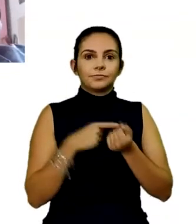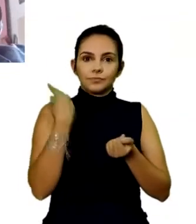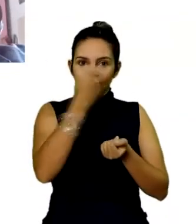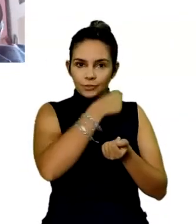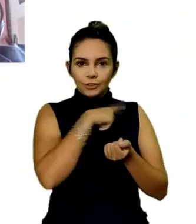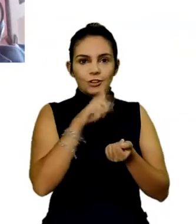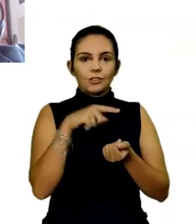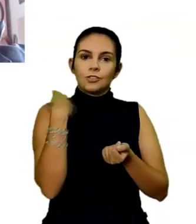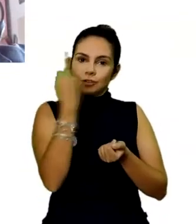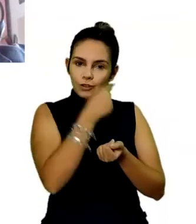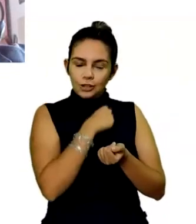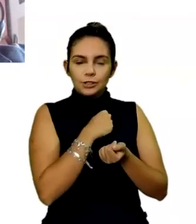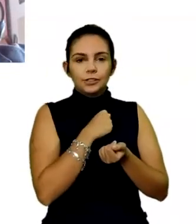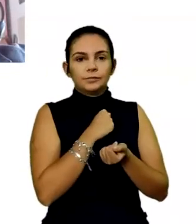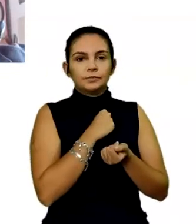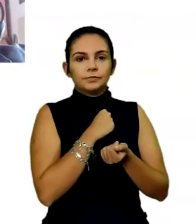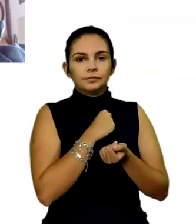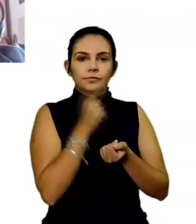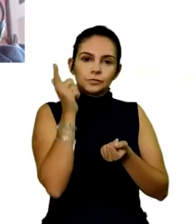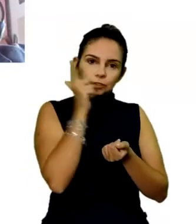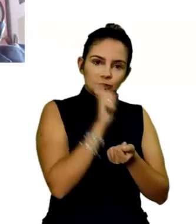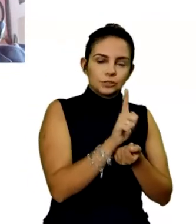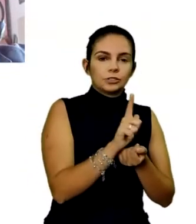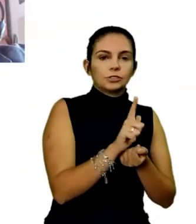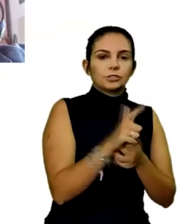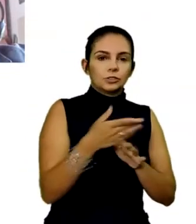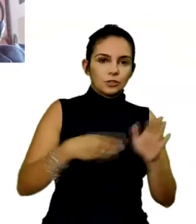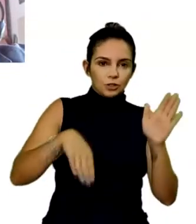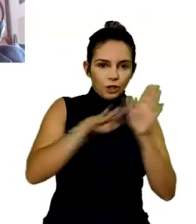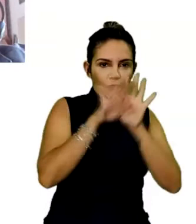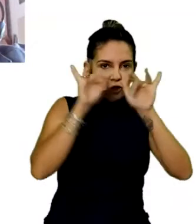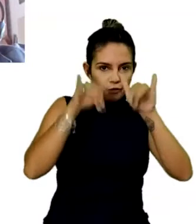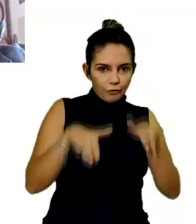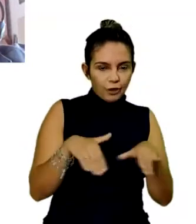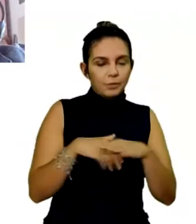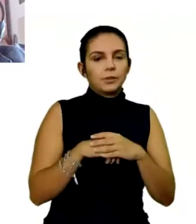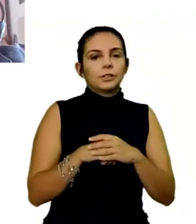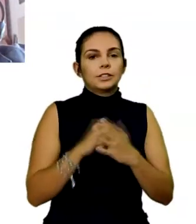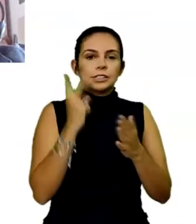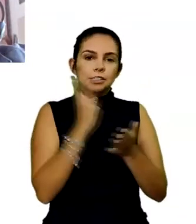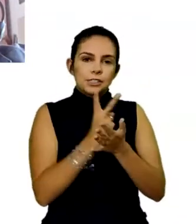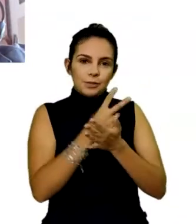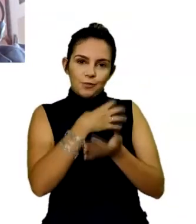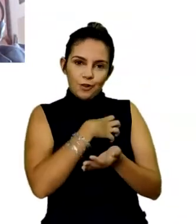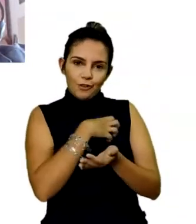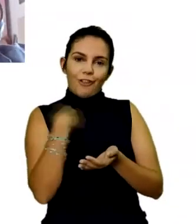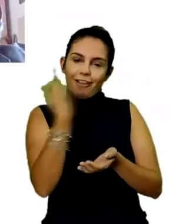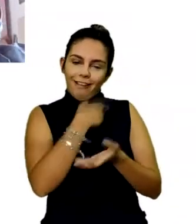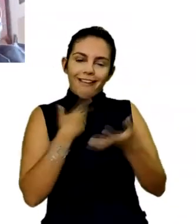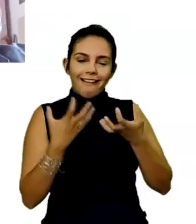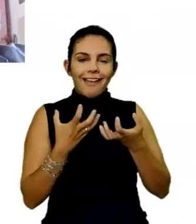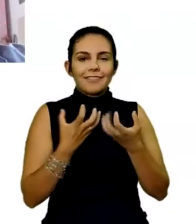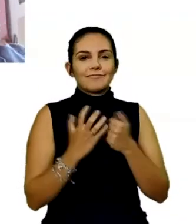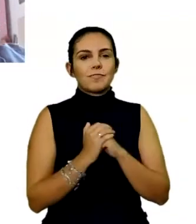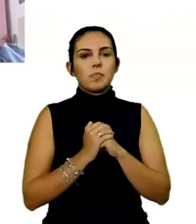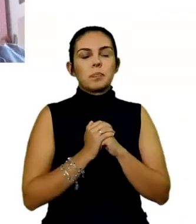nosso caso, a gente consegue chegar ao final sempre do jeitinho que a gente quer.